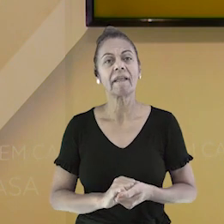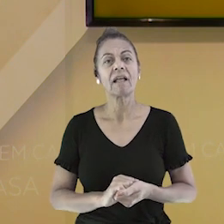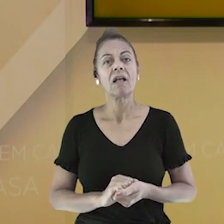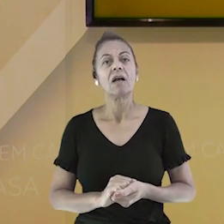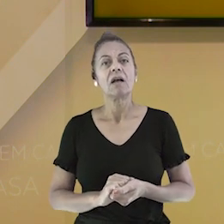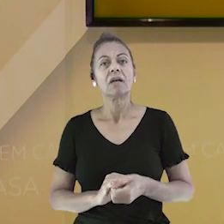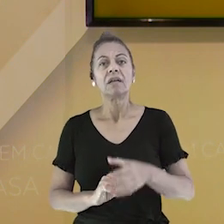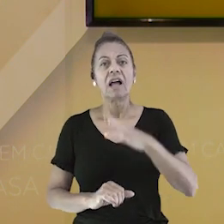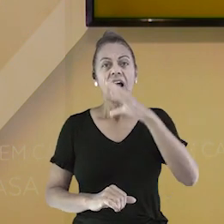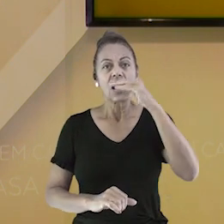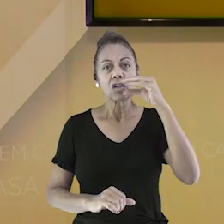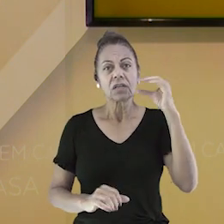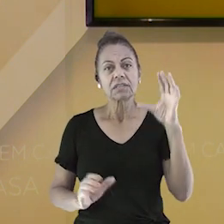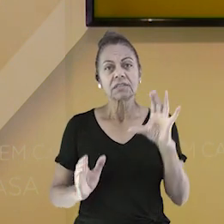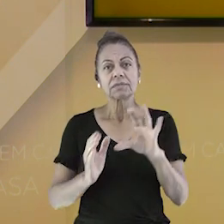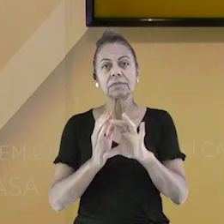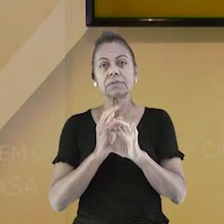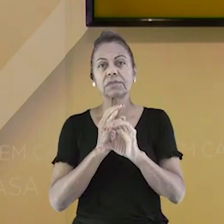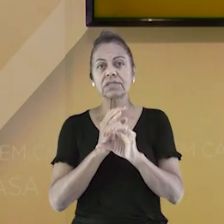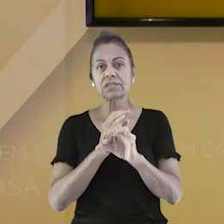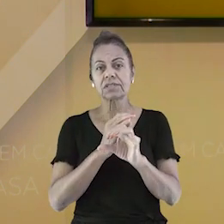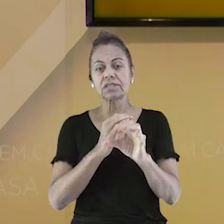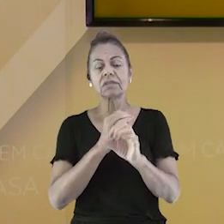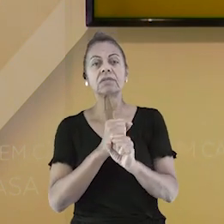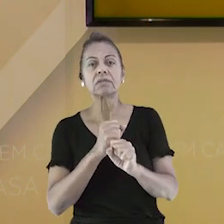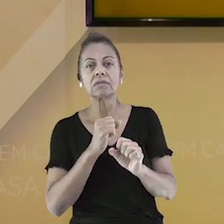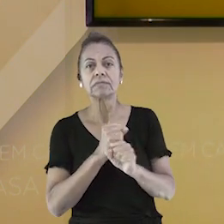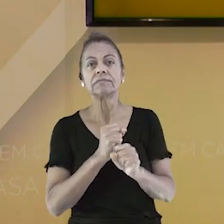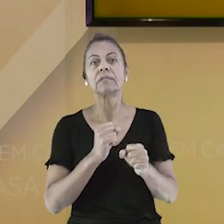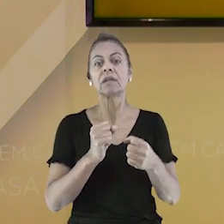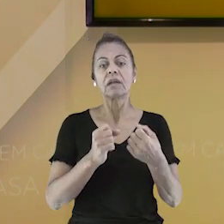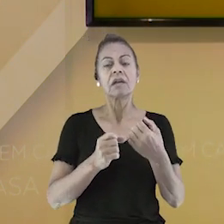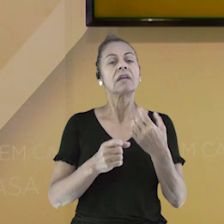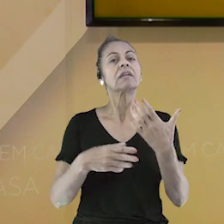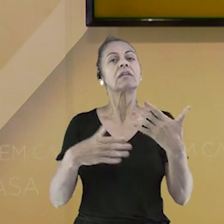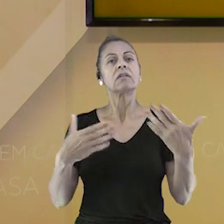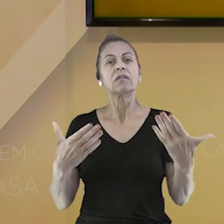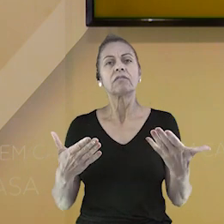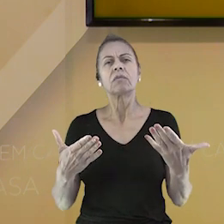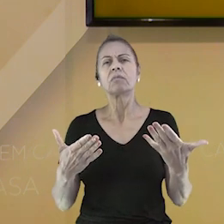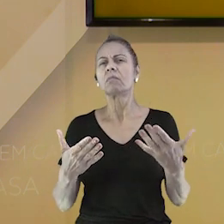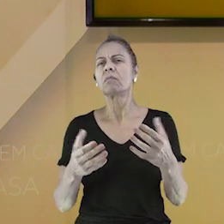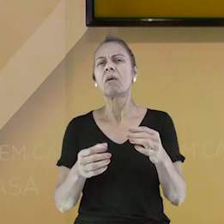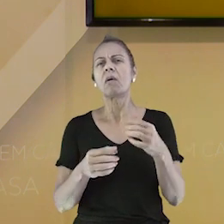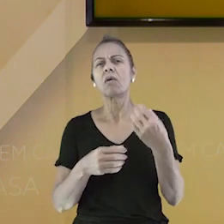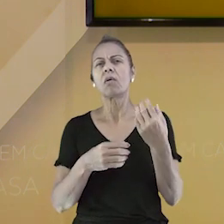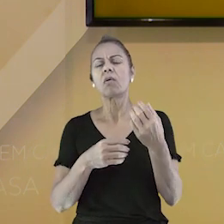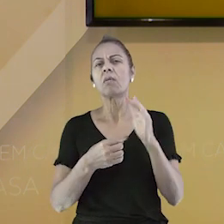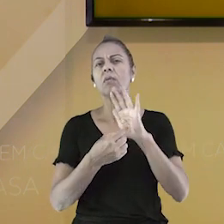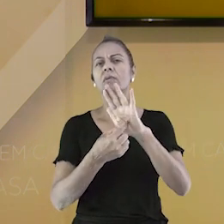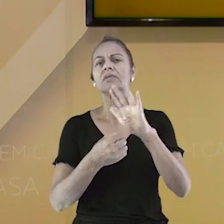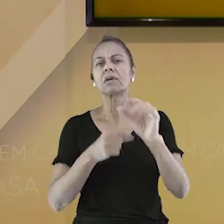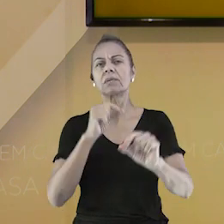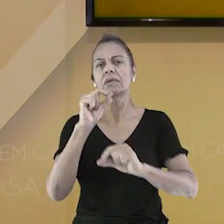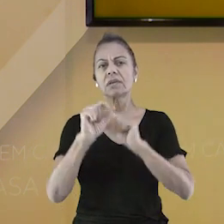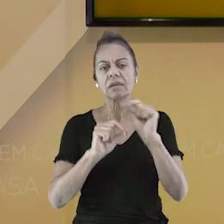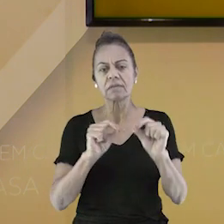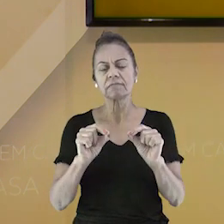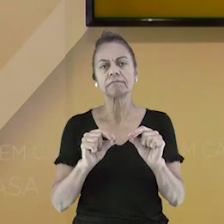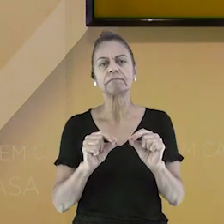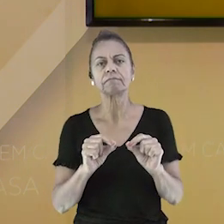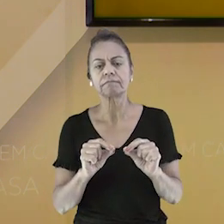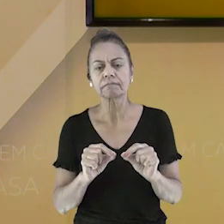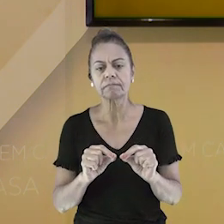relacionado à questão do aborto. O número de adolescentes que procuram essa alternativa é bastante alto. E aí vamos